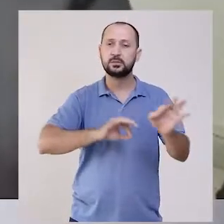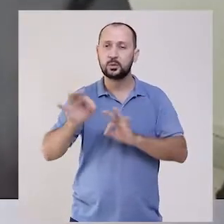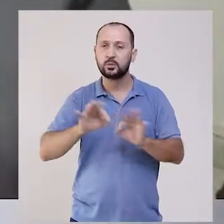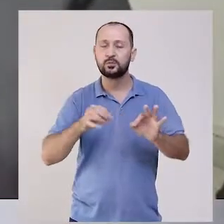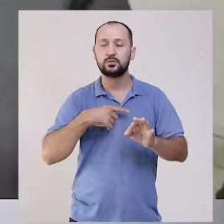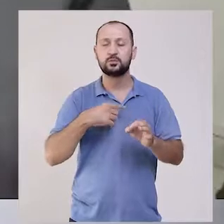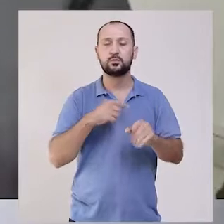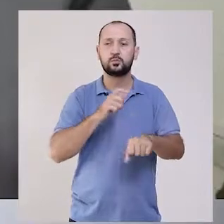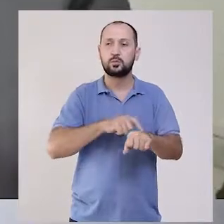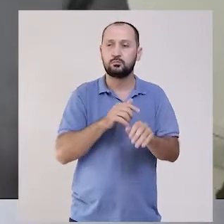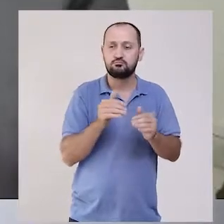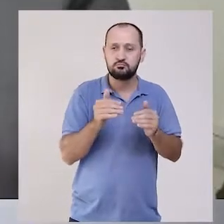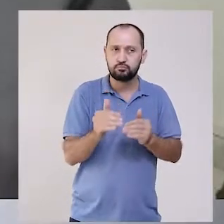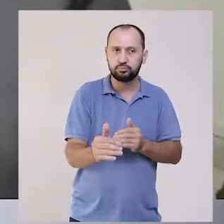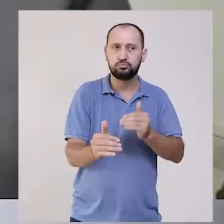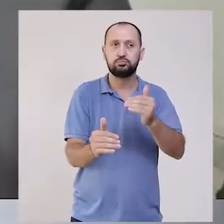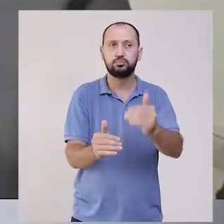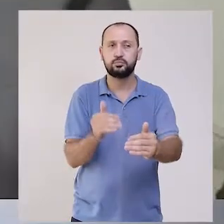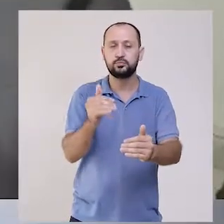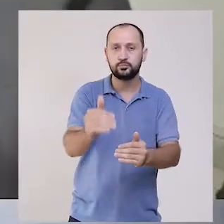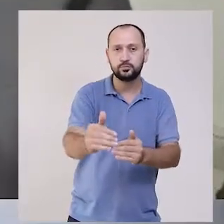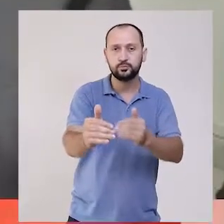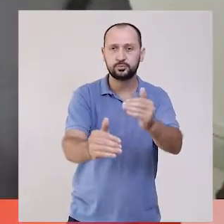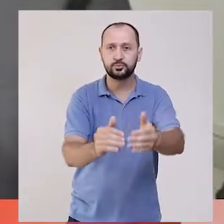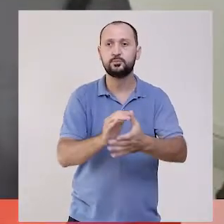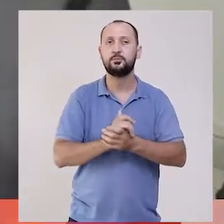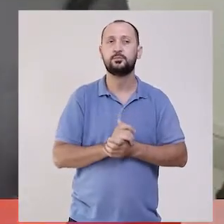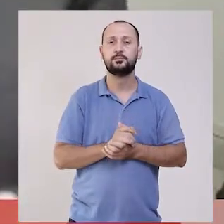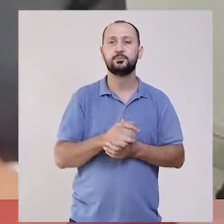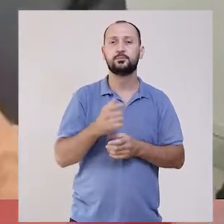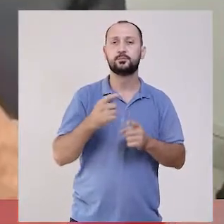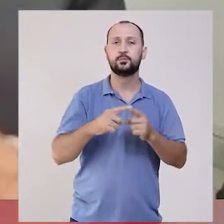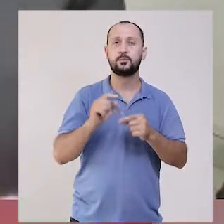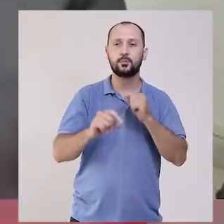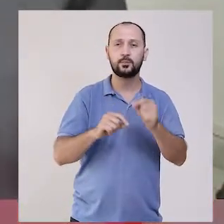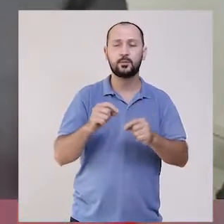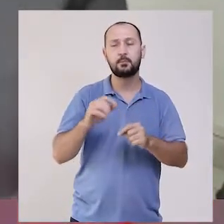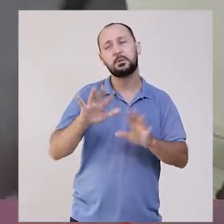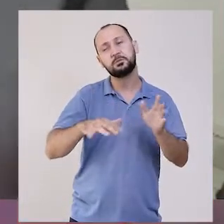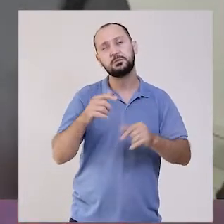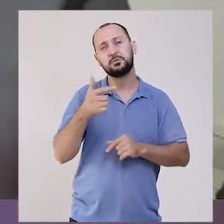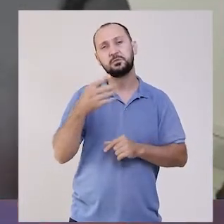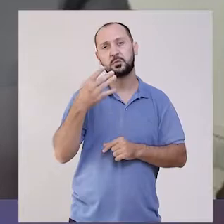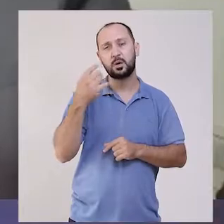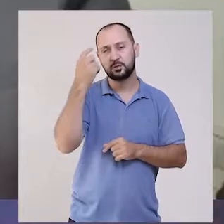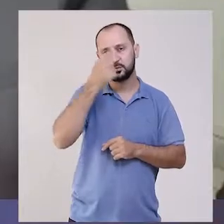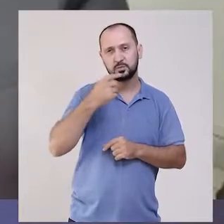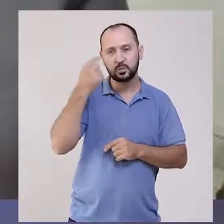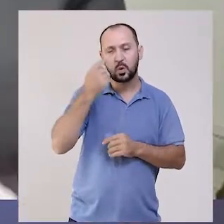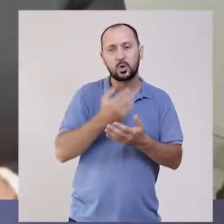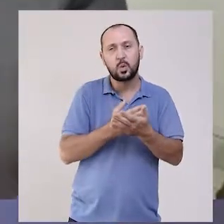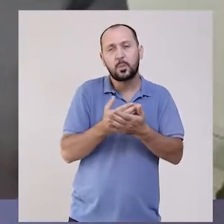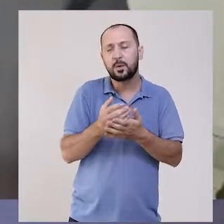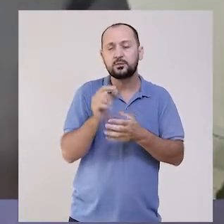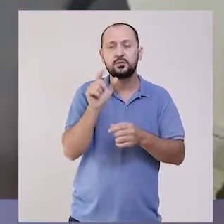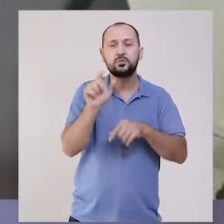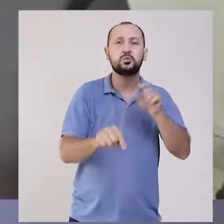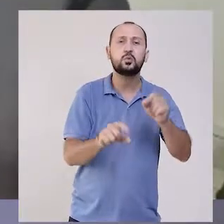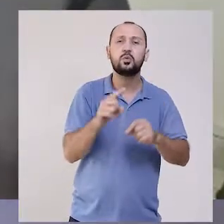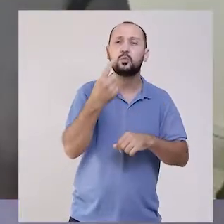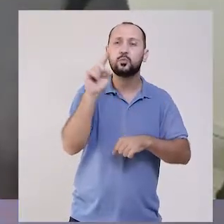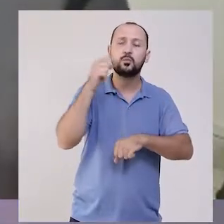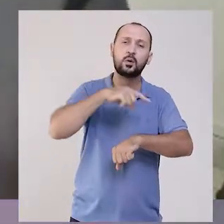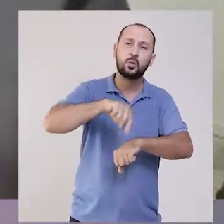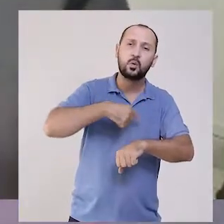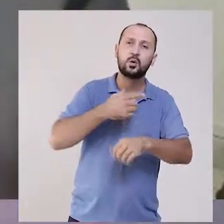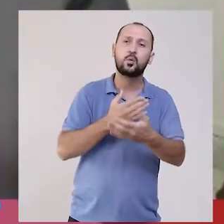uma abertura gradual para o setor. Ele não pode ficar recluso 24 horas, ele pode até começar